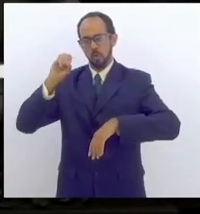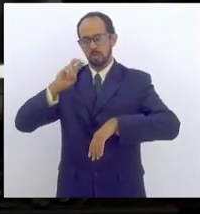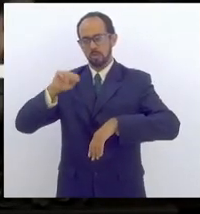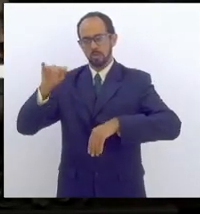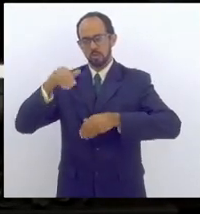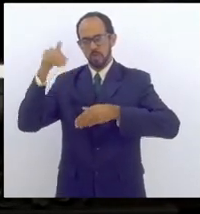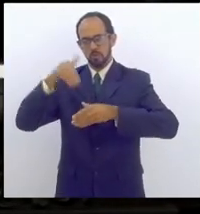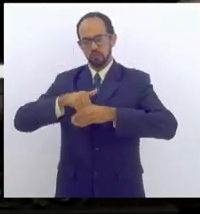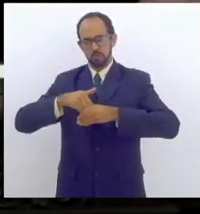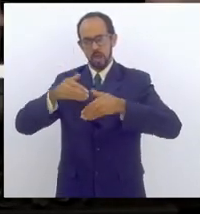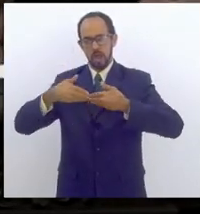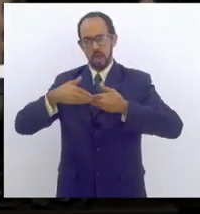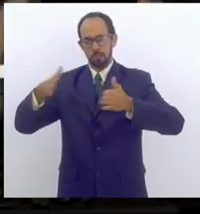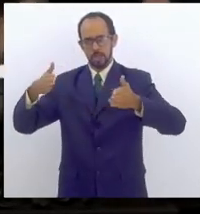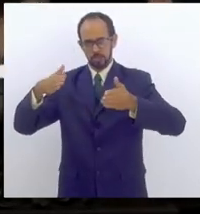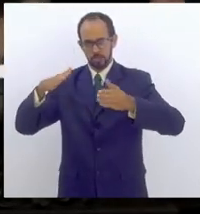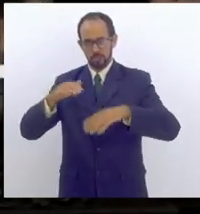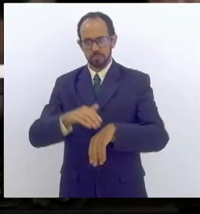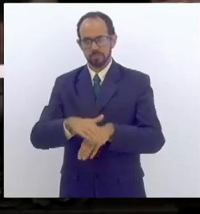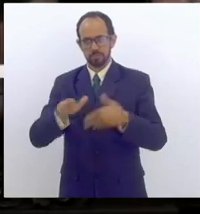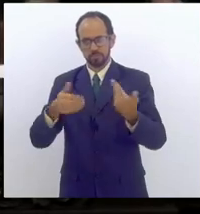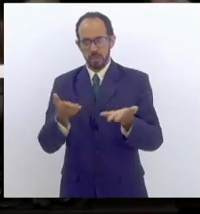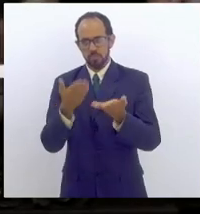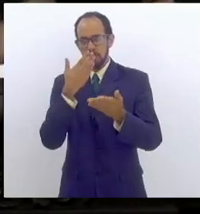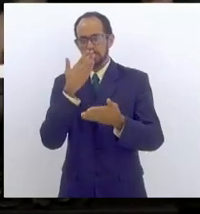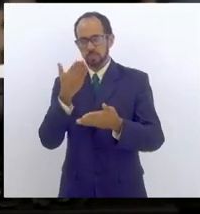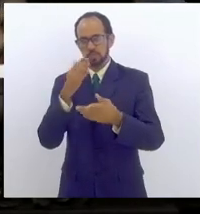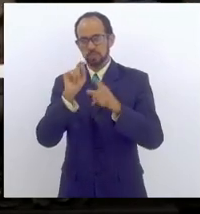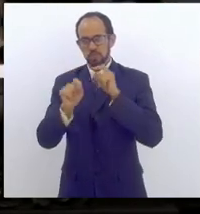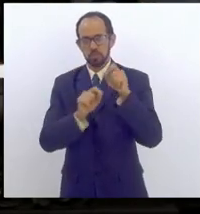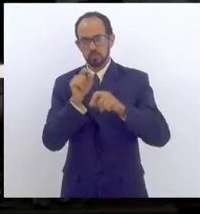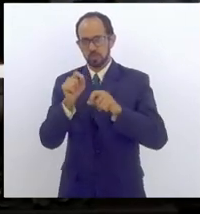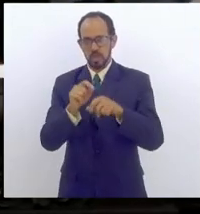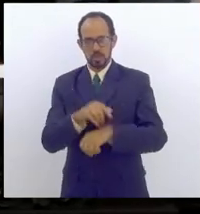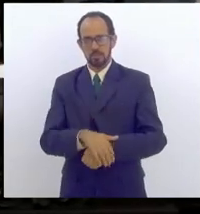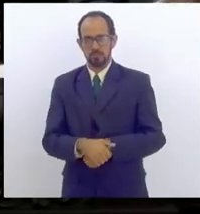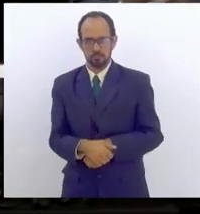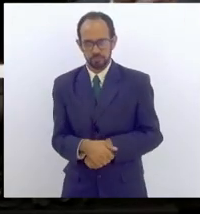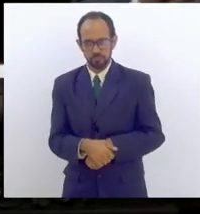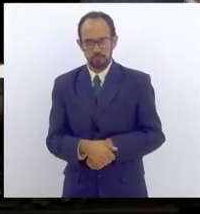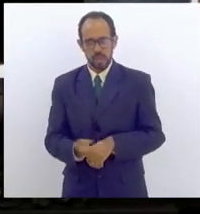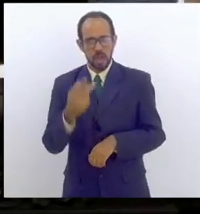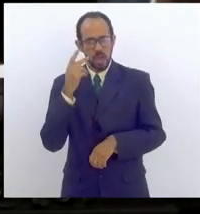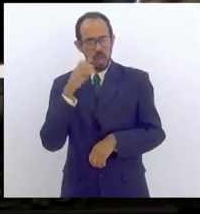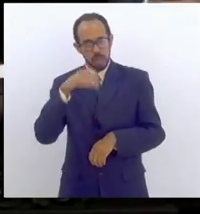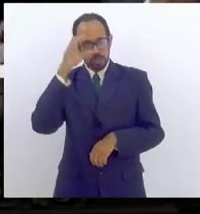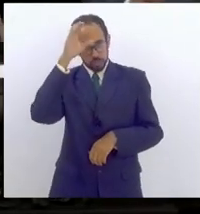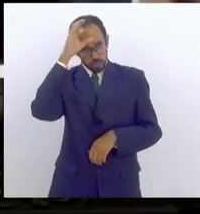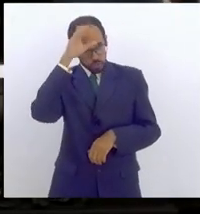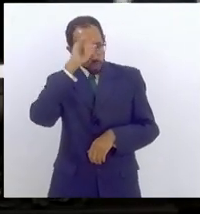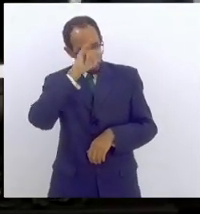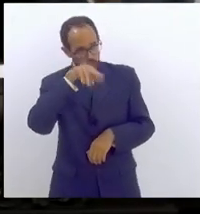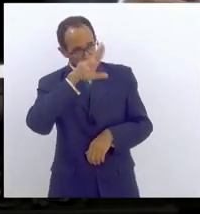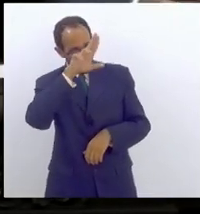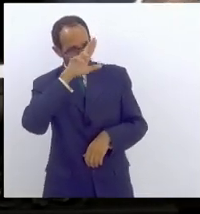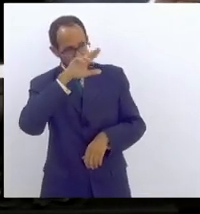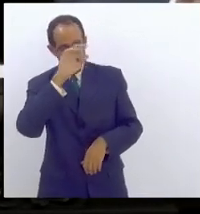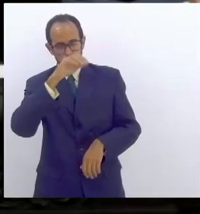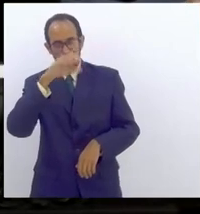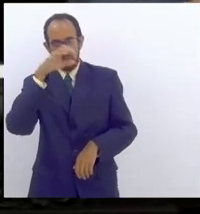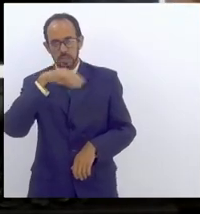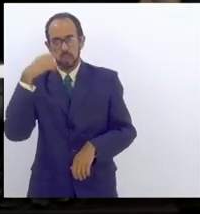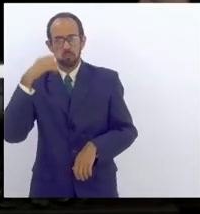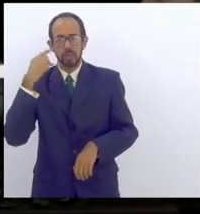aberta. Então, eu peço... Quem é que vai ser? Deputada Tia Ju, deputada Marta. Deputada Tia